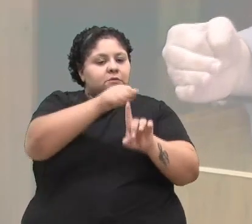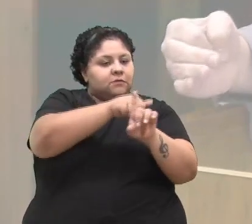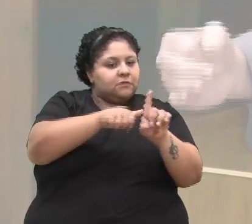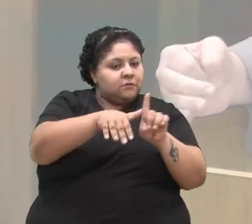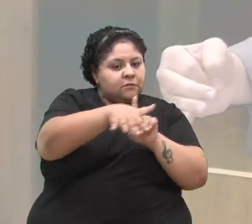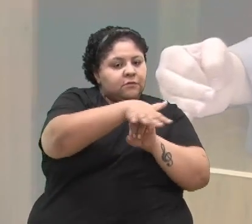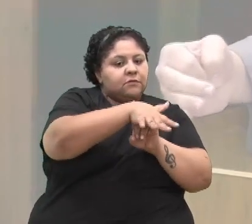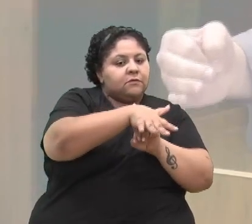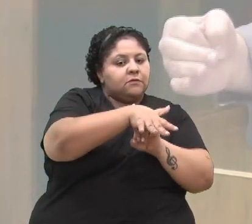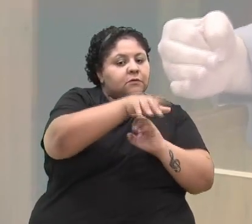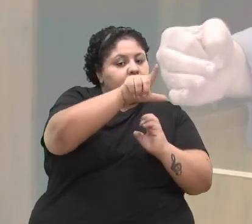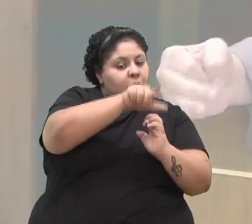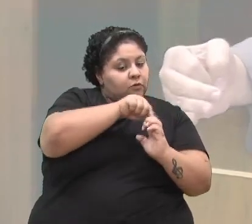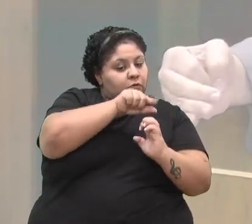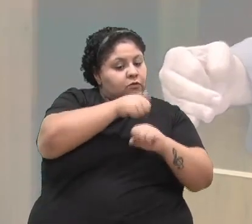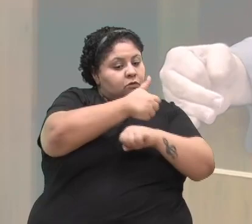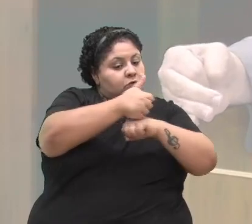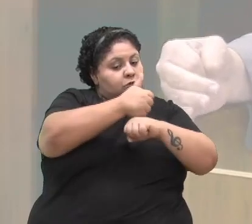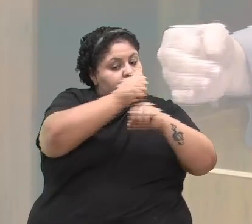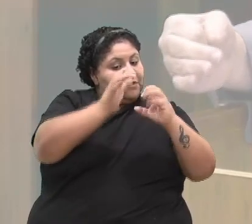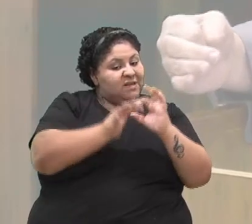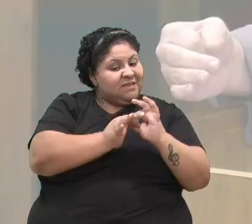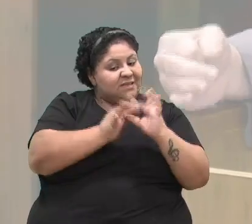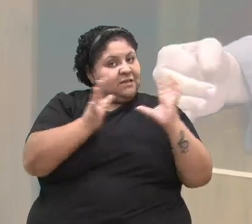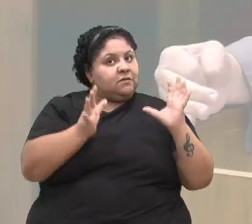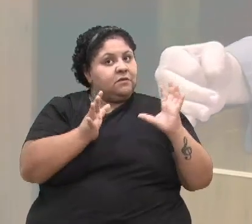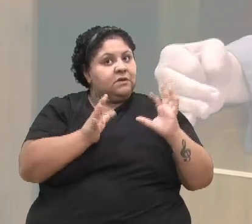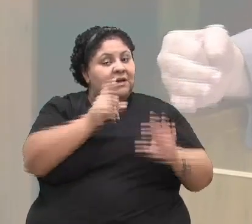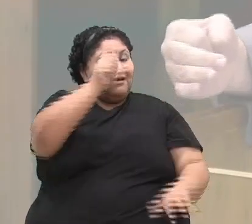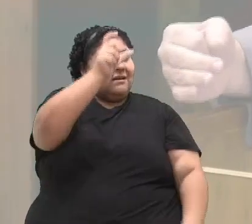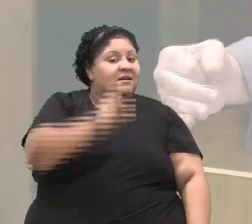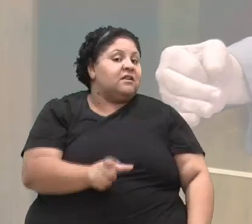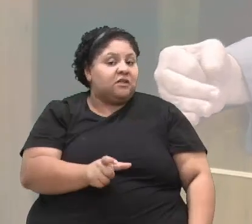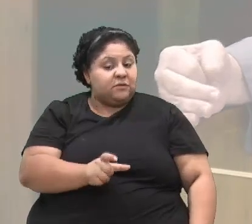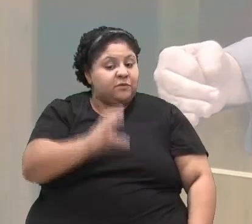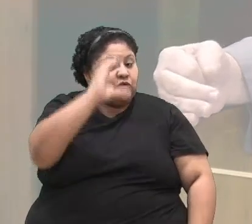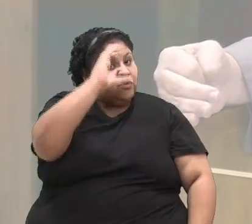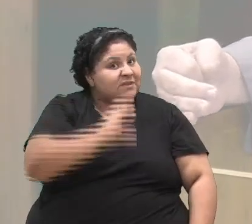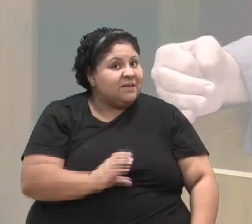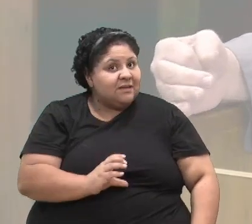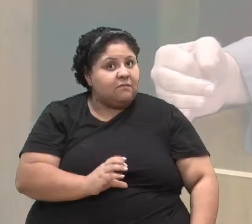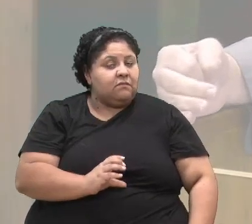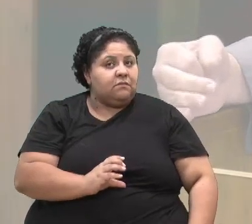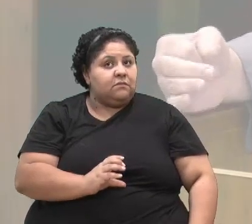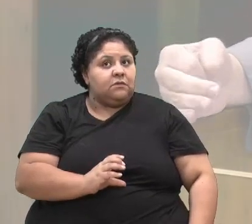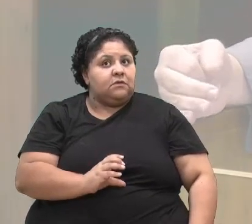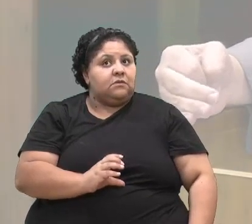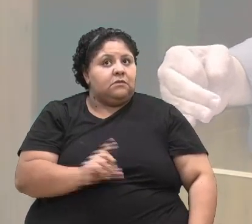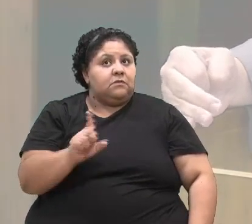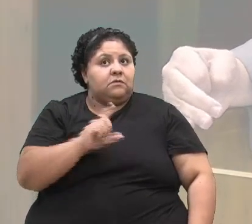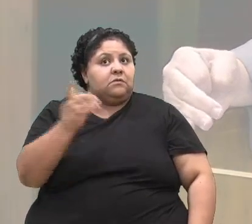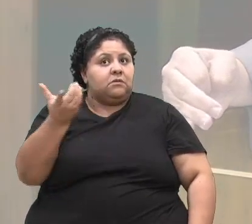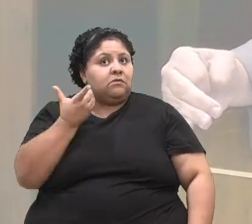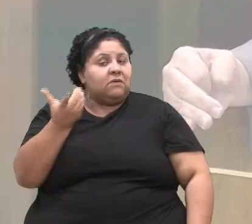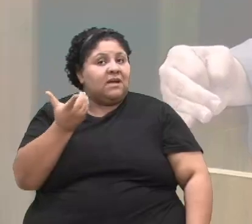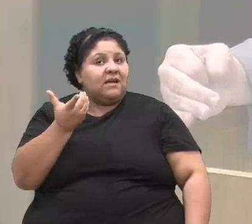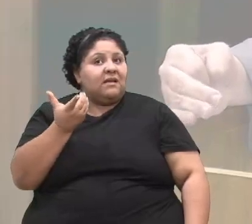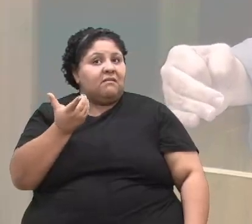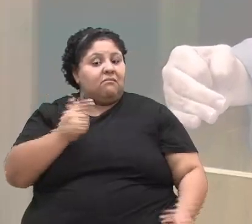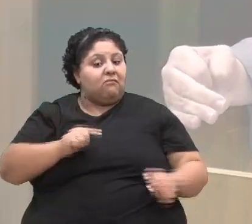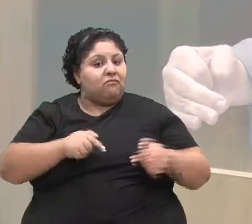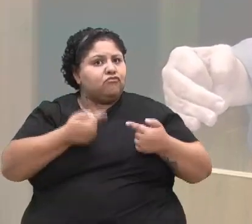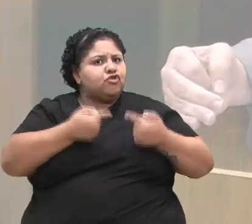os empresários, os profissionais liberais, as pessoas, os cidadãos, não querem muito bate-boca,